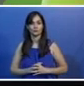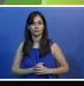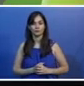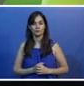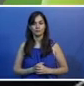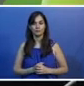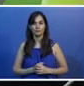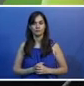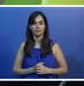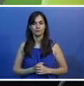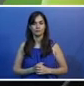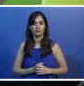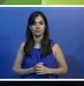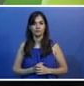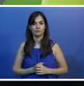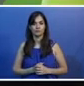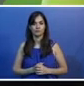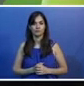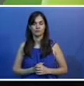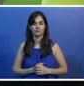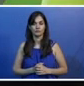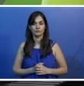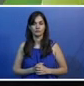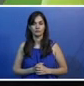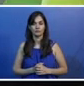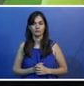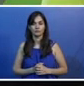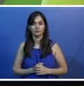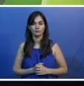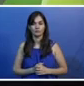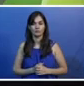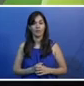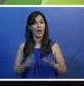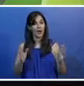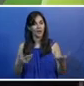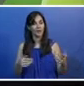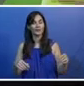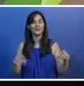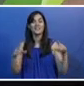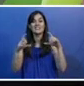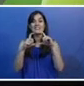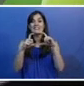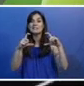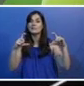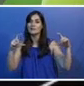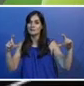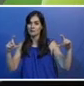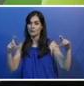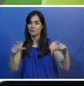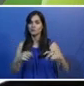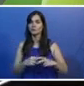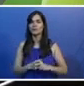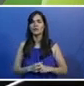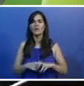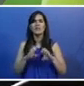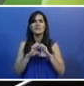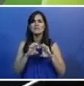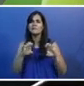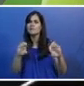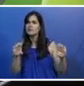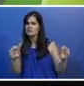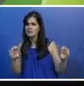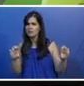independente, ok? Bom, vamos avançar mais um pouquinho. Saber diferenciar